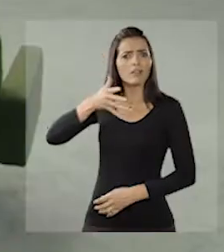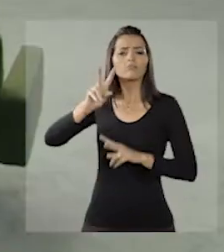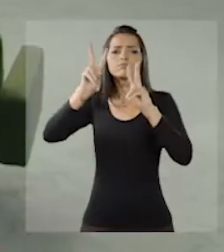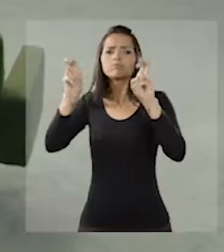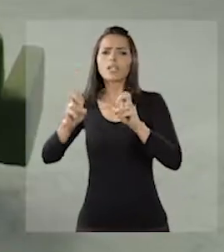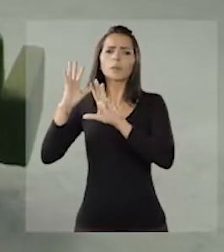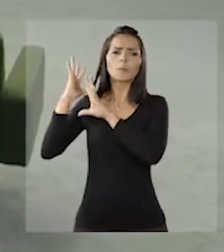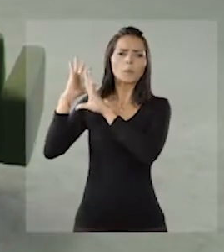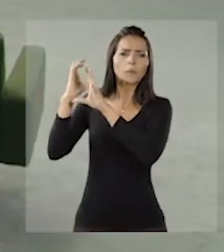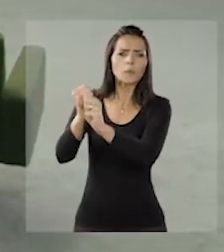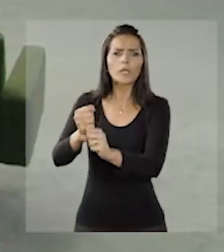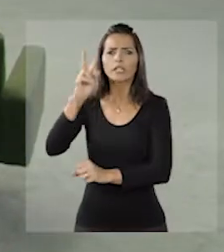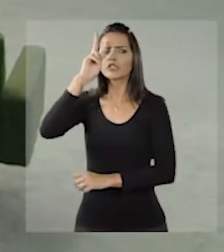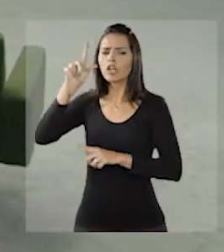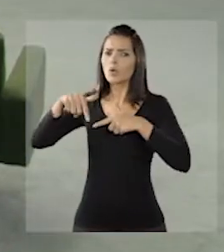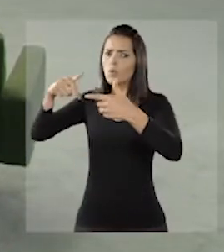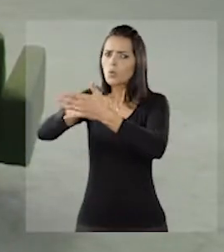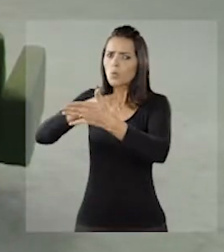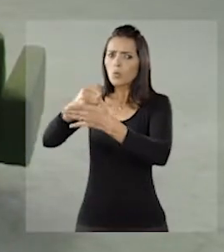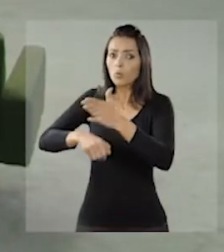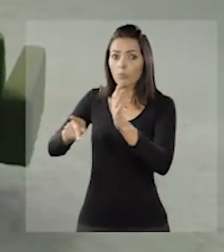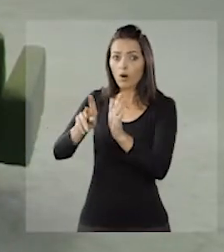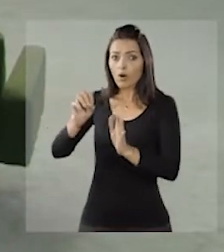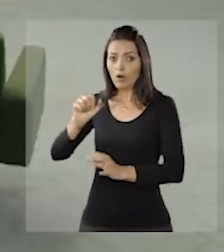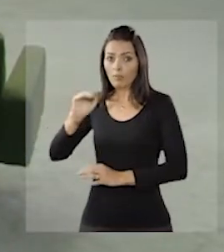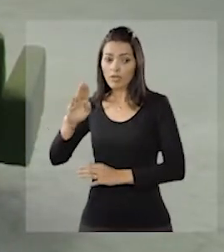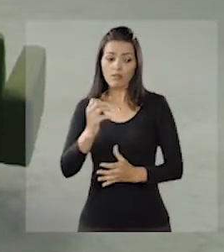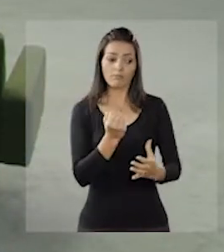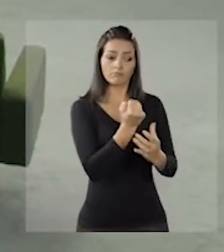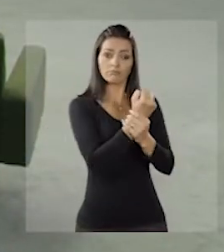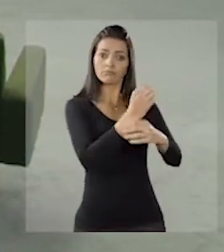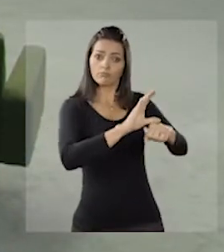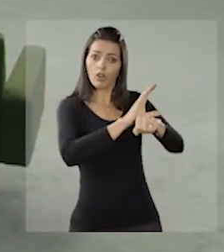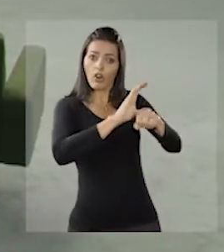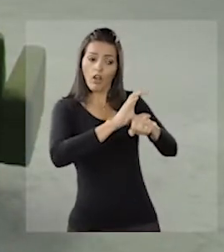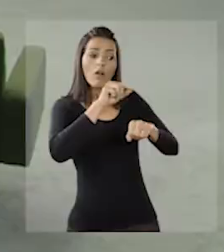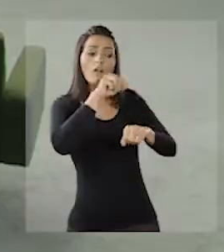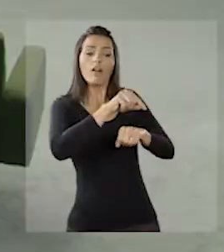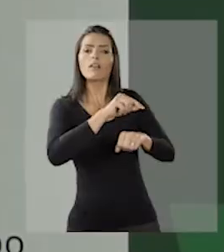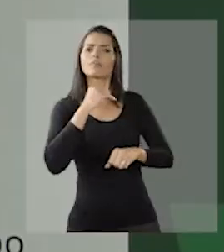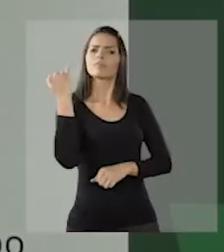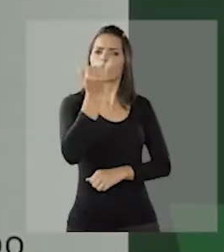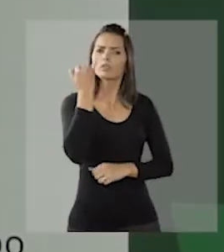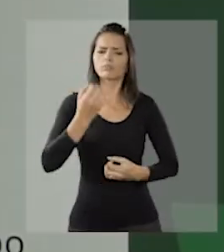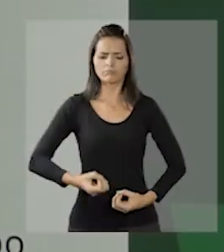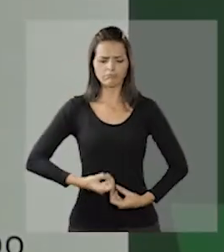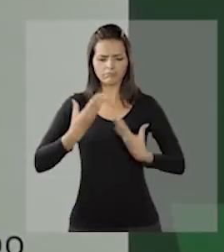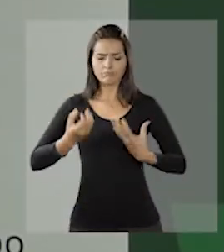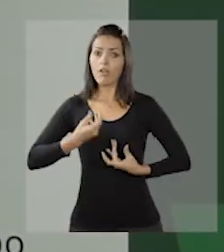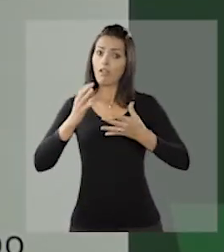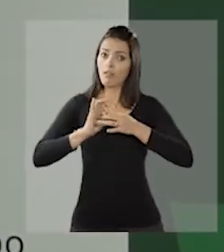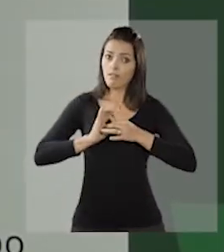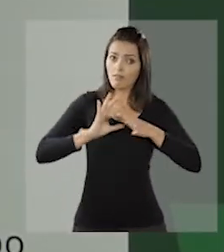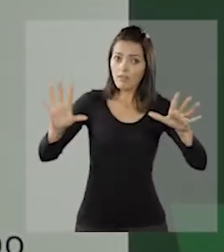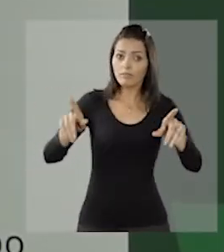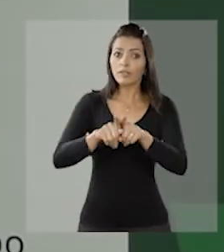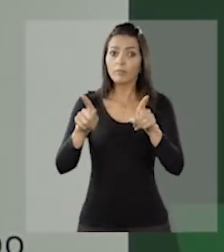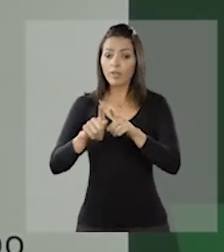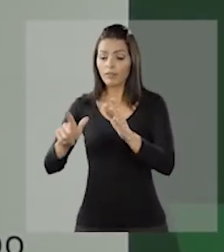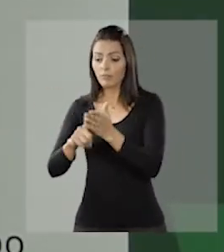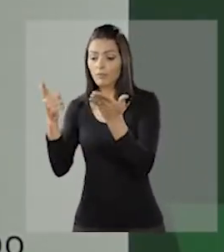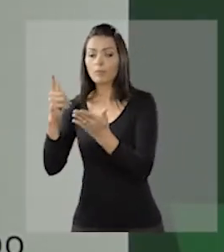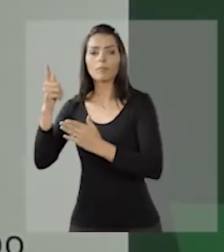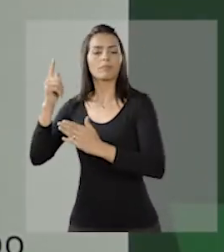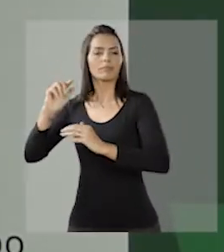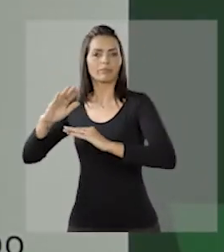e destacou o histórico de lutas da ordem pelas garantias constitucionais, enfatizando a importância das liberdades de